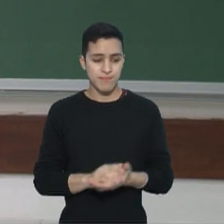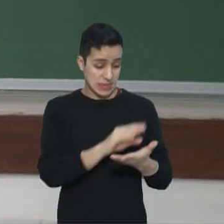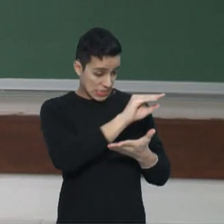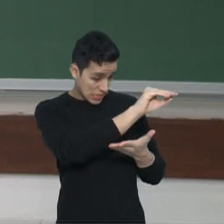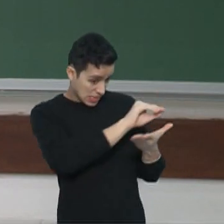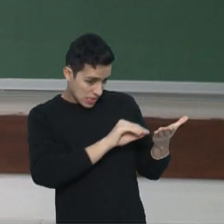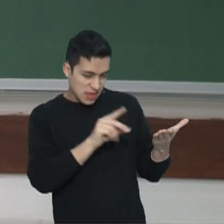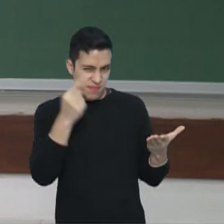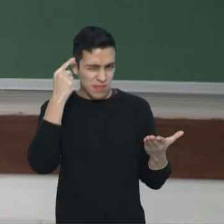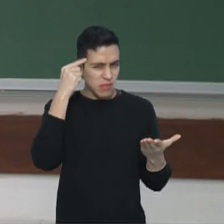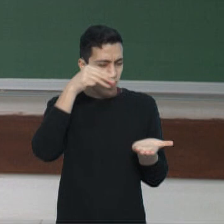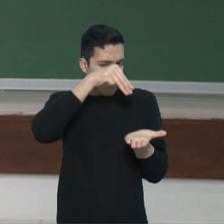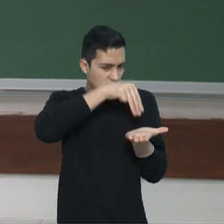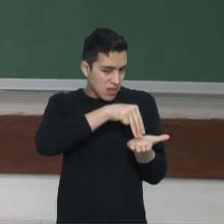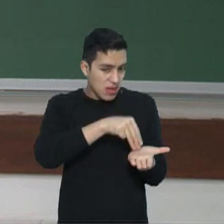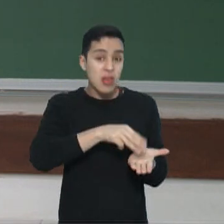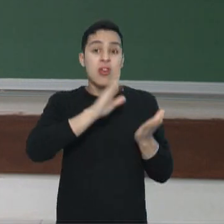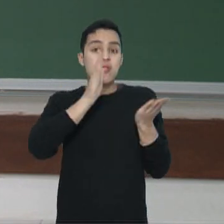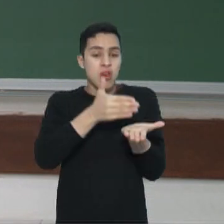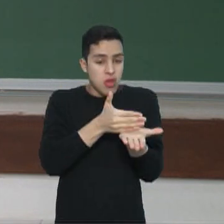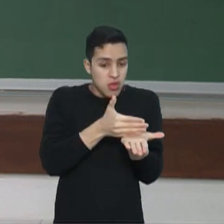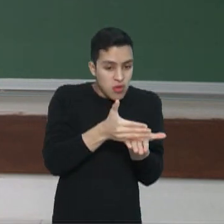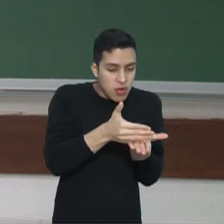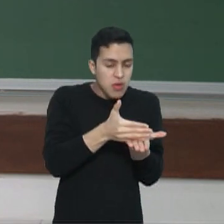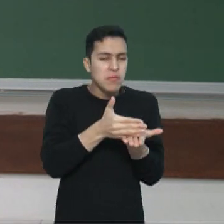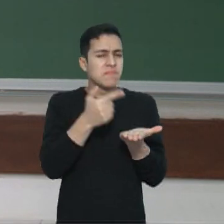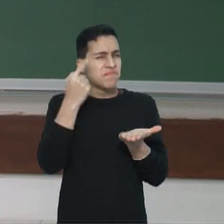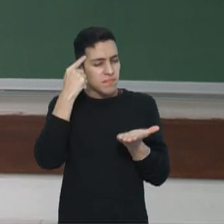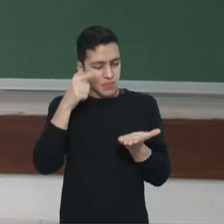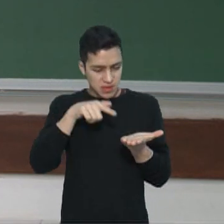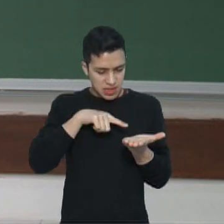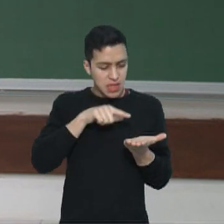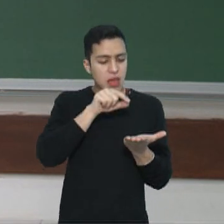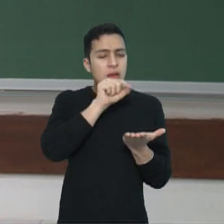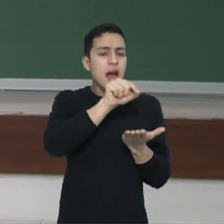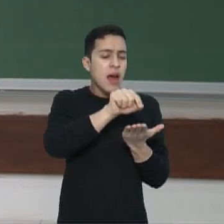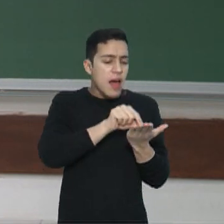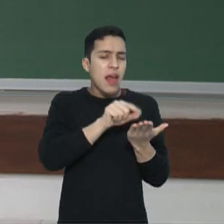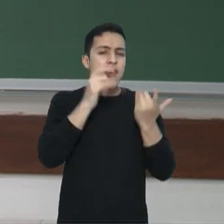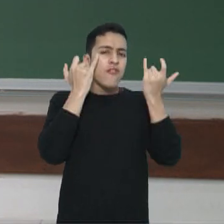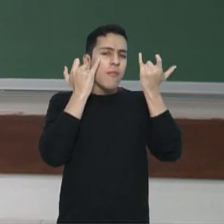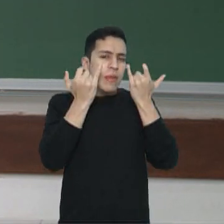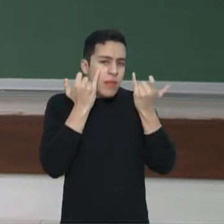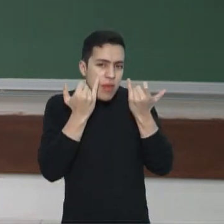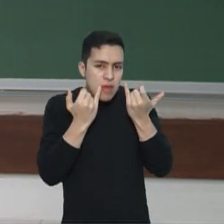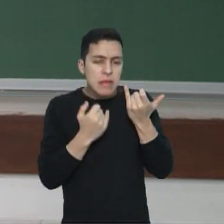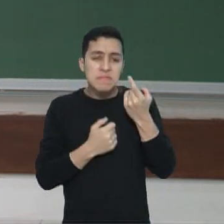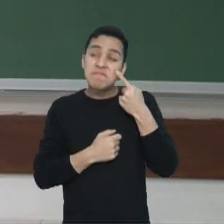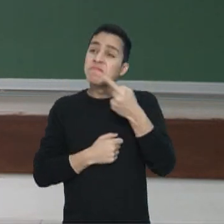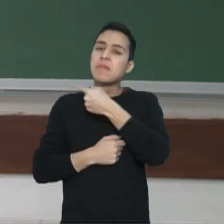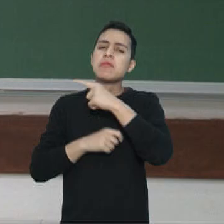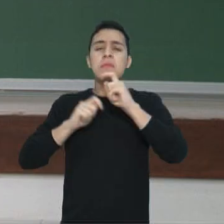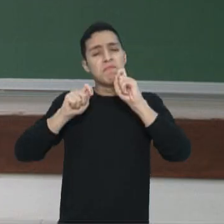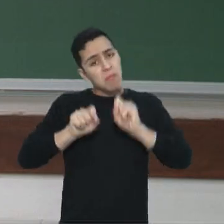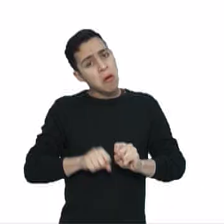Anotou? Pensou no motivo de já no início termos essas informações? Então veja a sugestão de